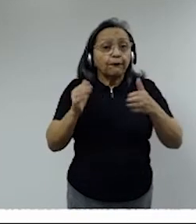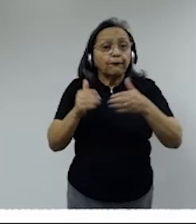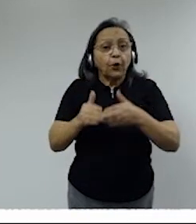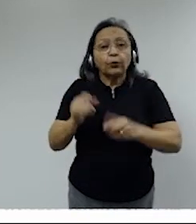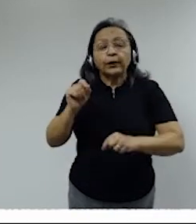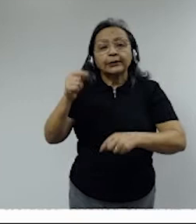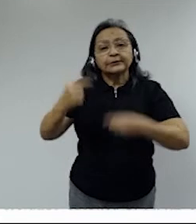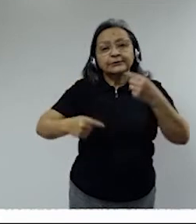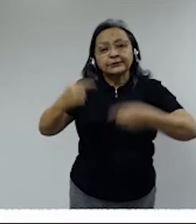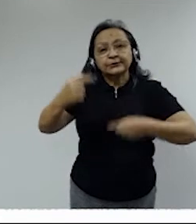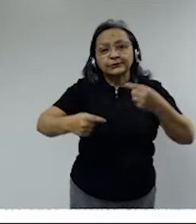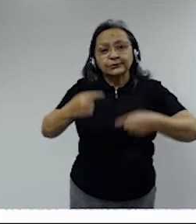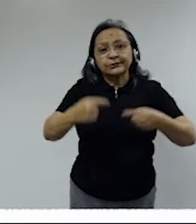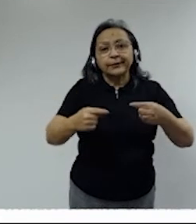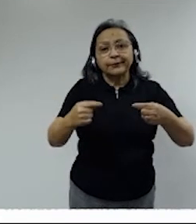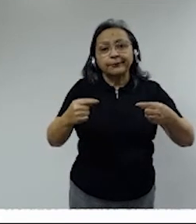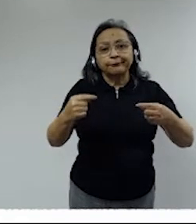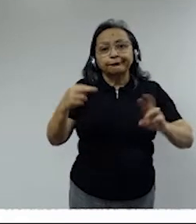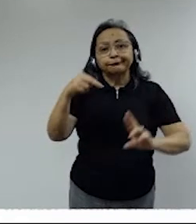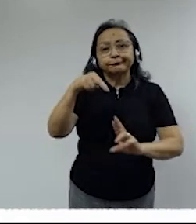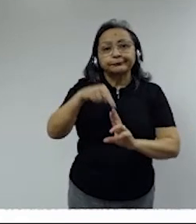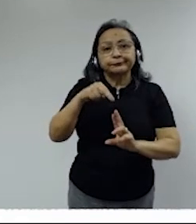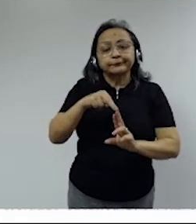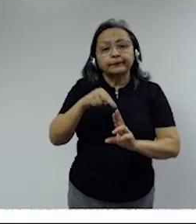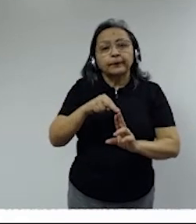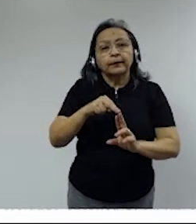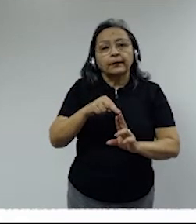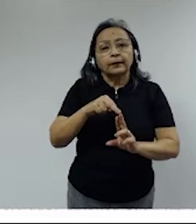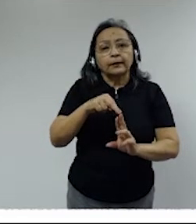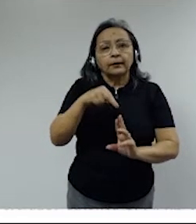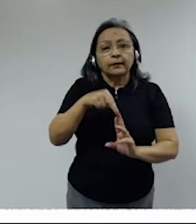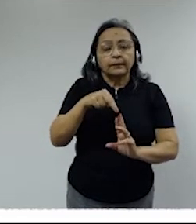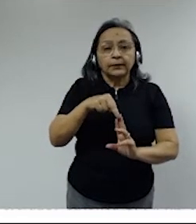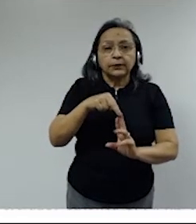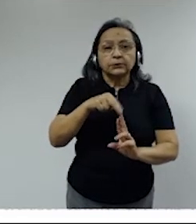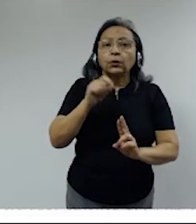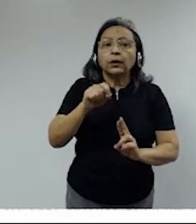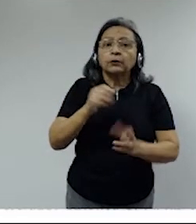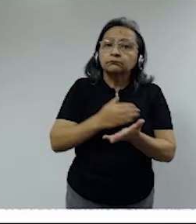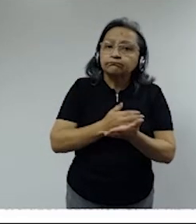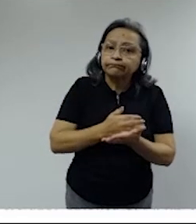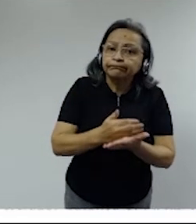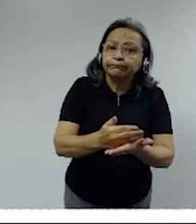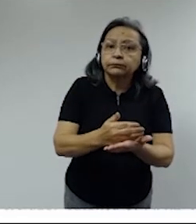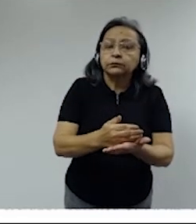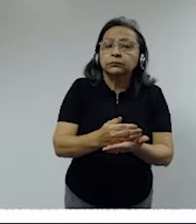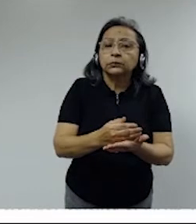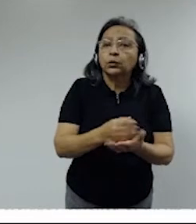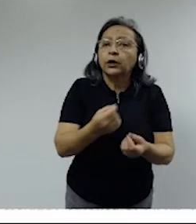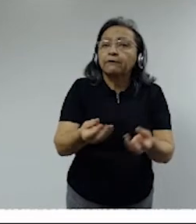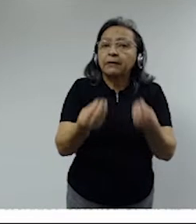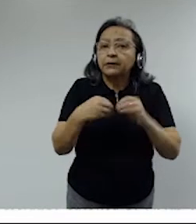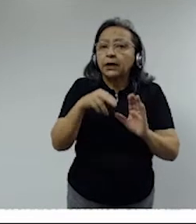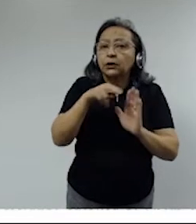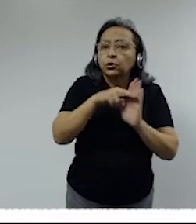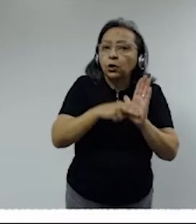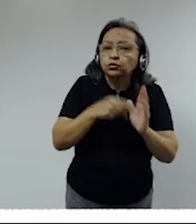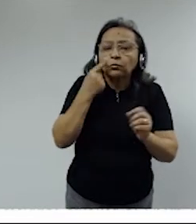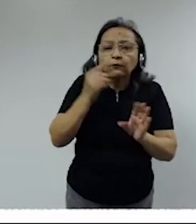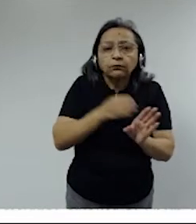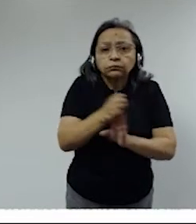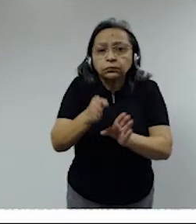discussão relativa aos princípios que deveriam ser os princípios norteadores, os